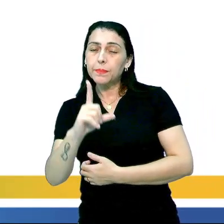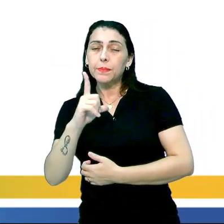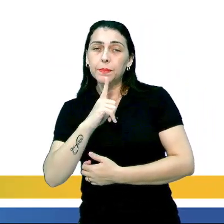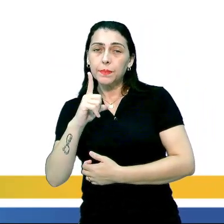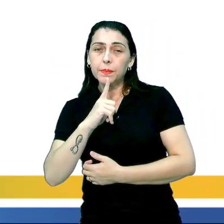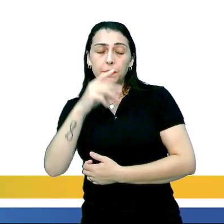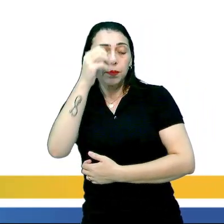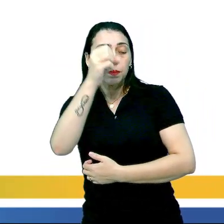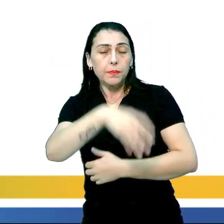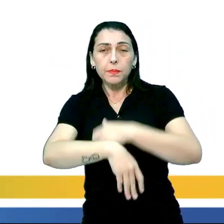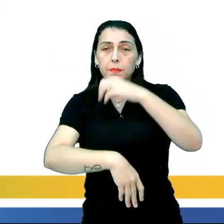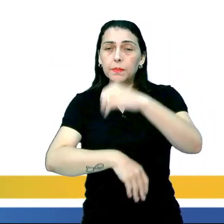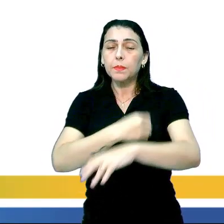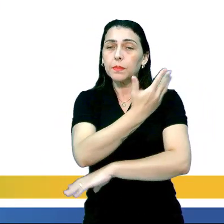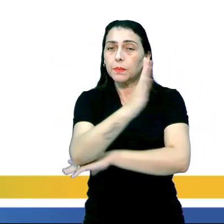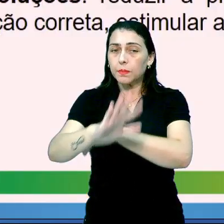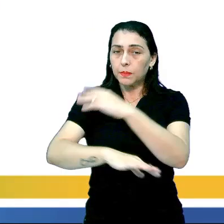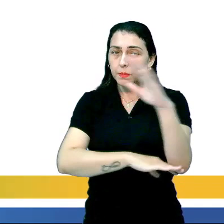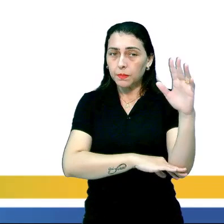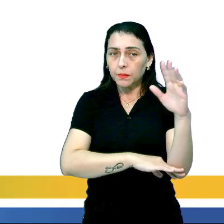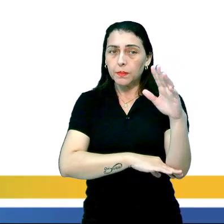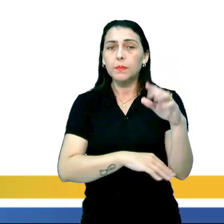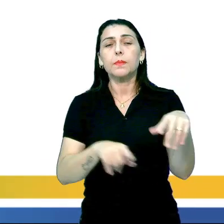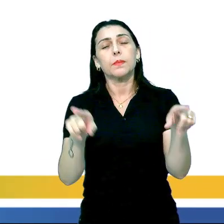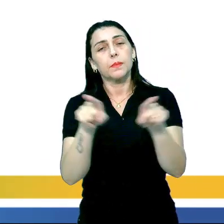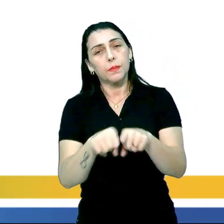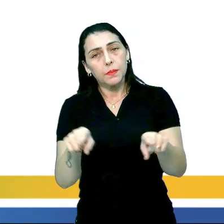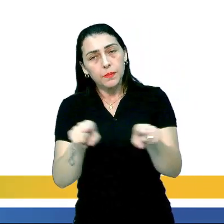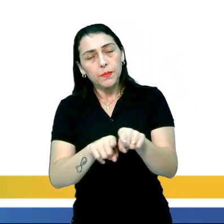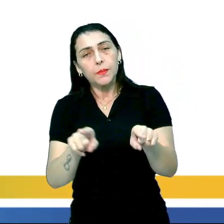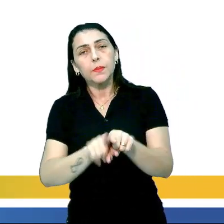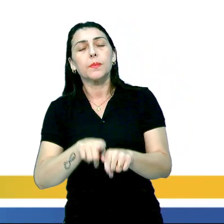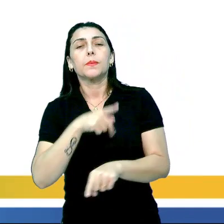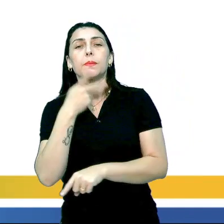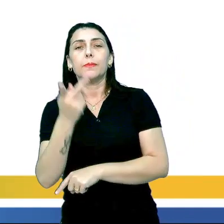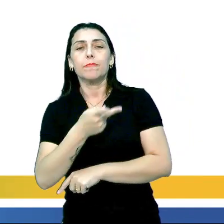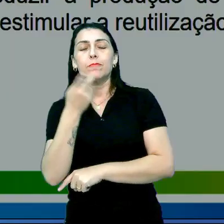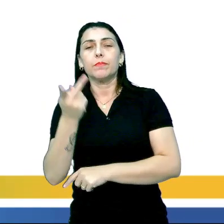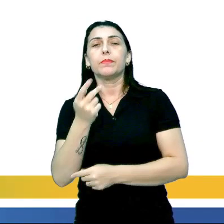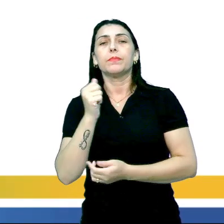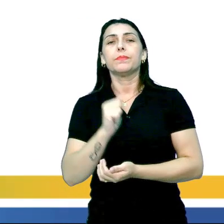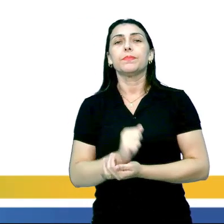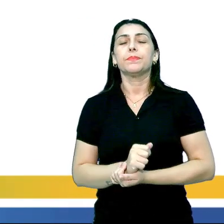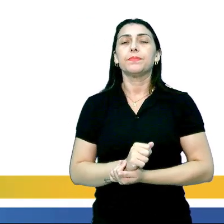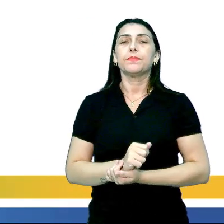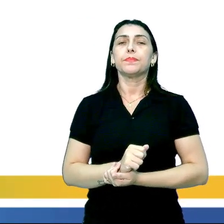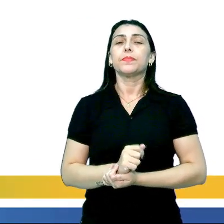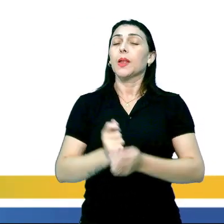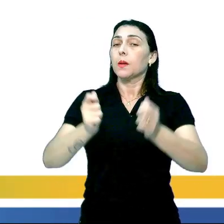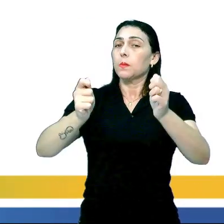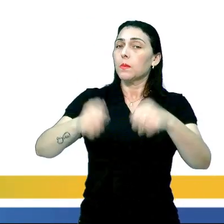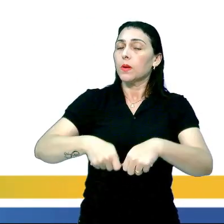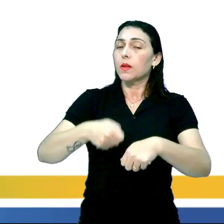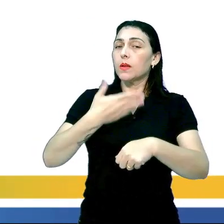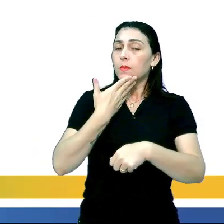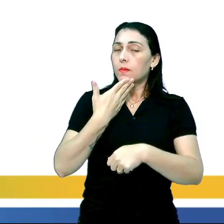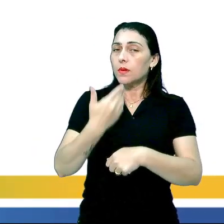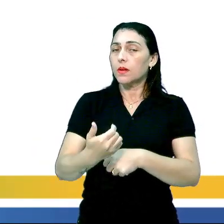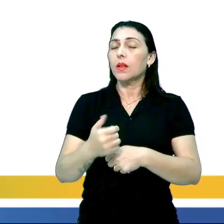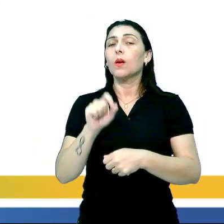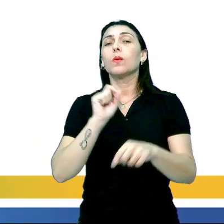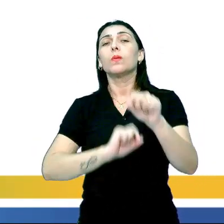é despejado na natureza. E também, como eu falei, uma possível solução